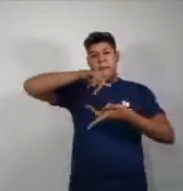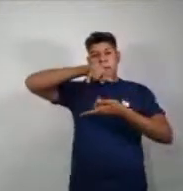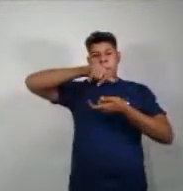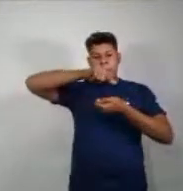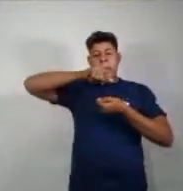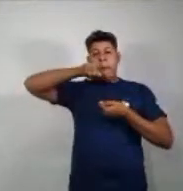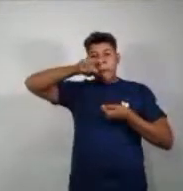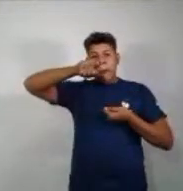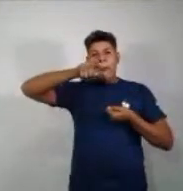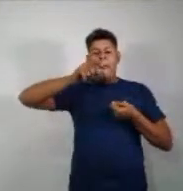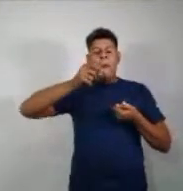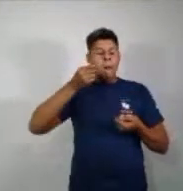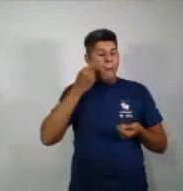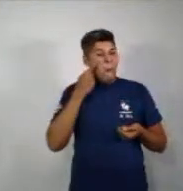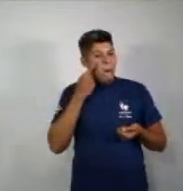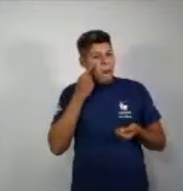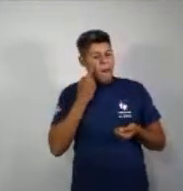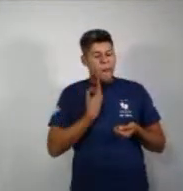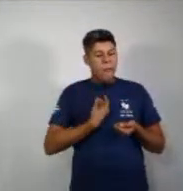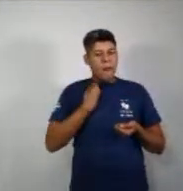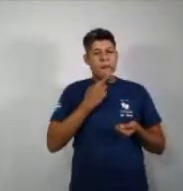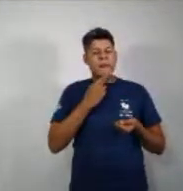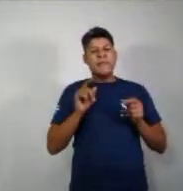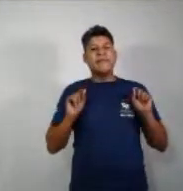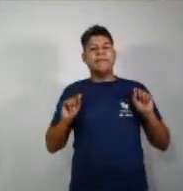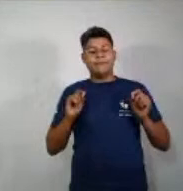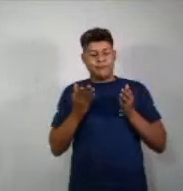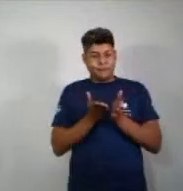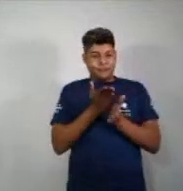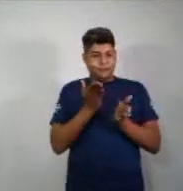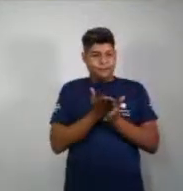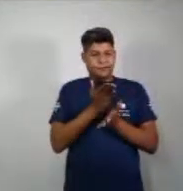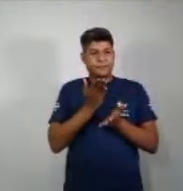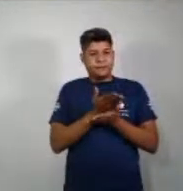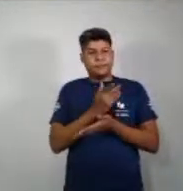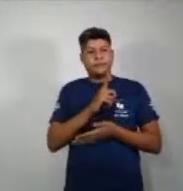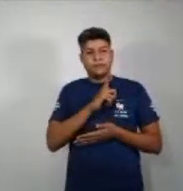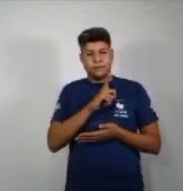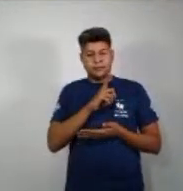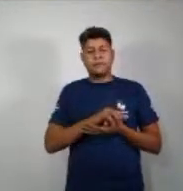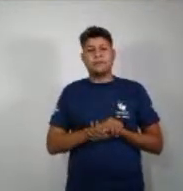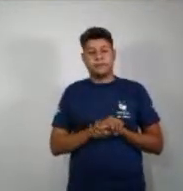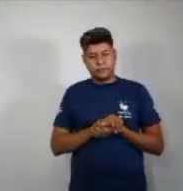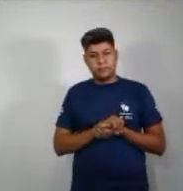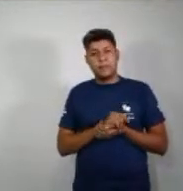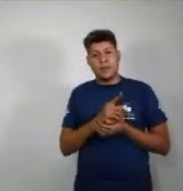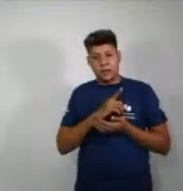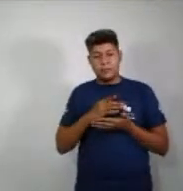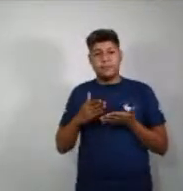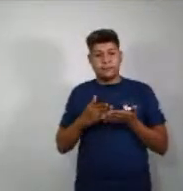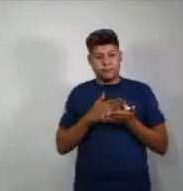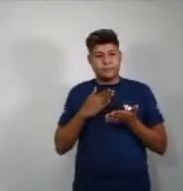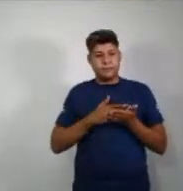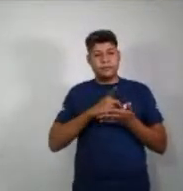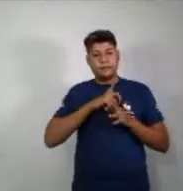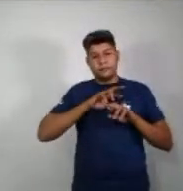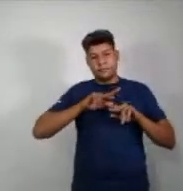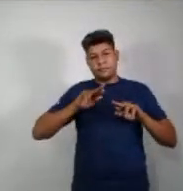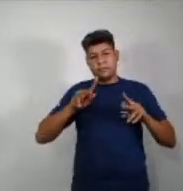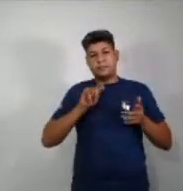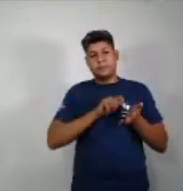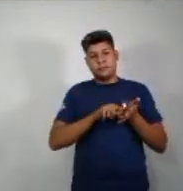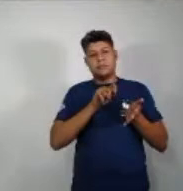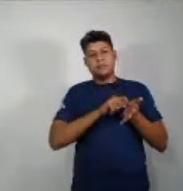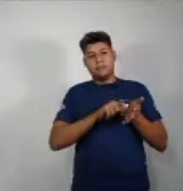você pescou aí, né, Nani, que você falou que no livro ele Eu fala. tenho, como eu tô com a leitura fresca, né? Eu tenho várias anotações assim bem